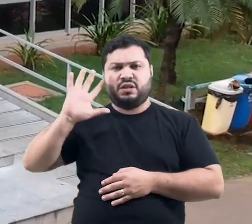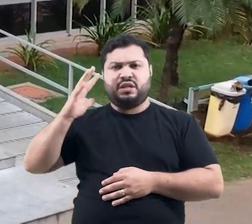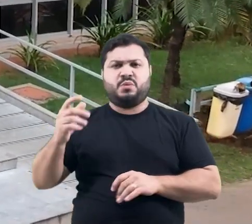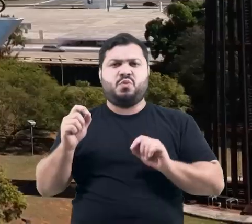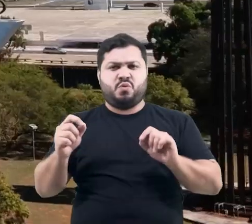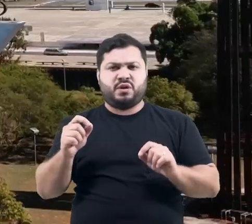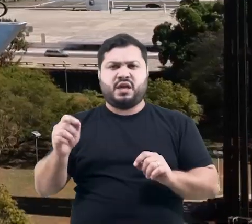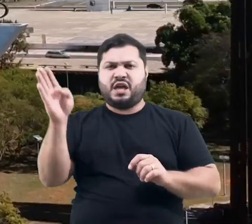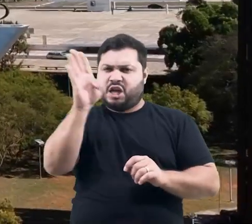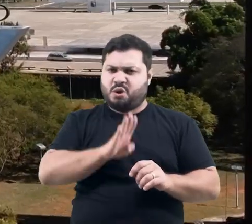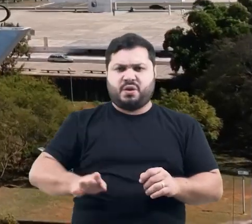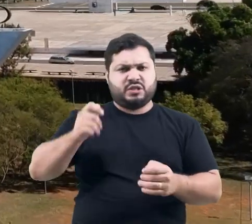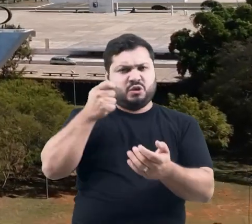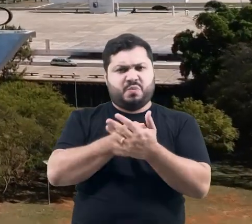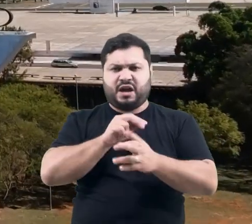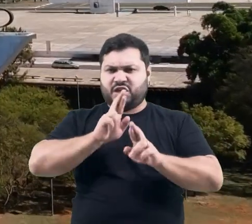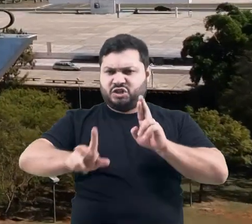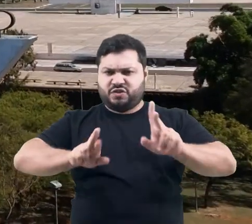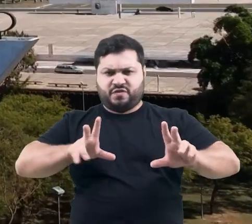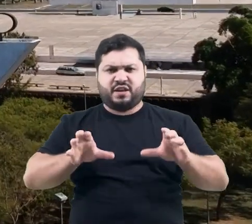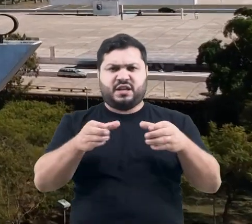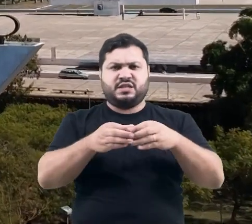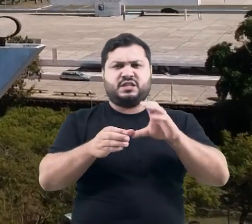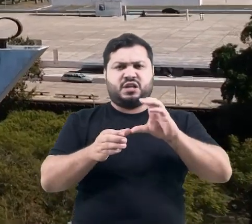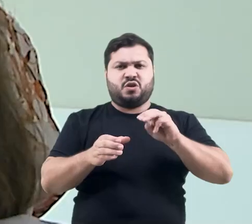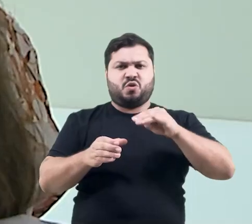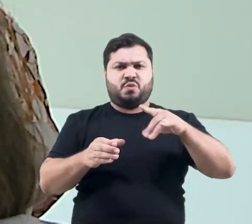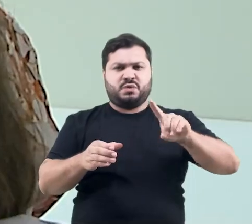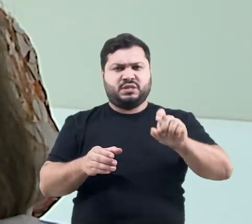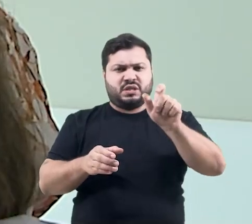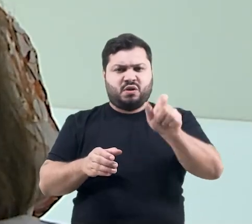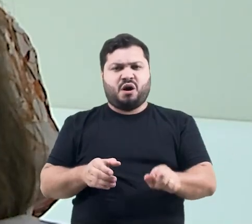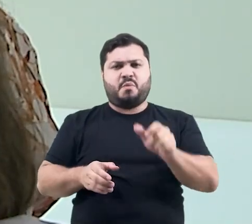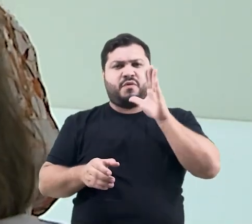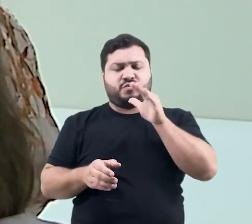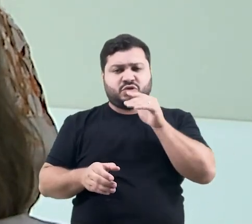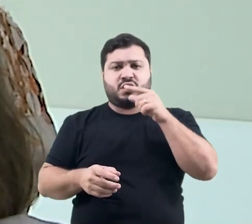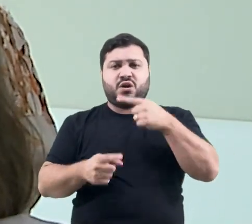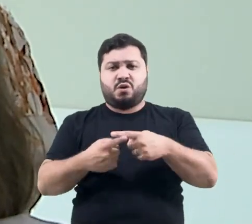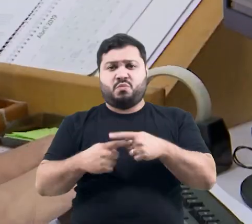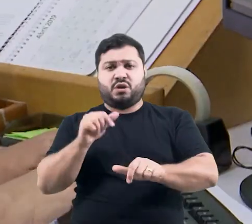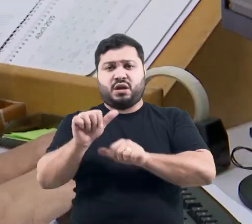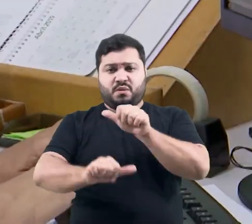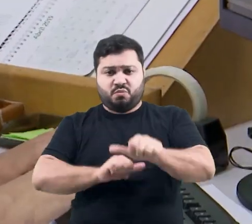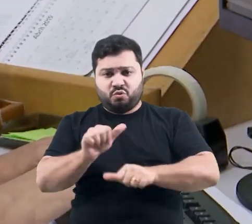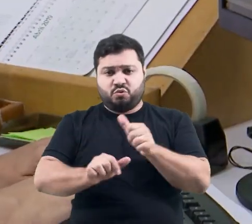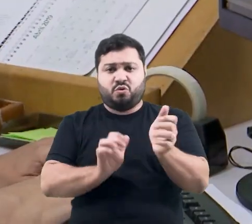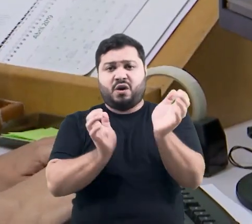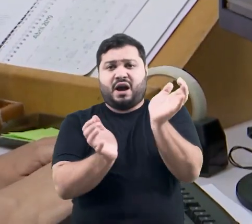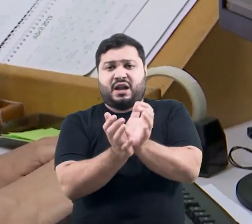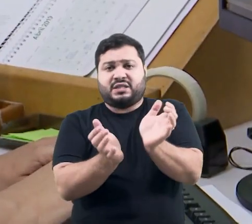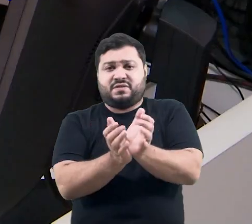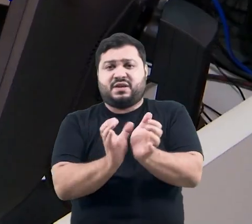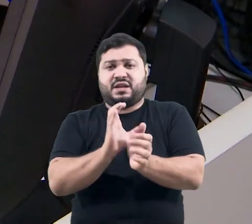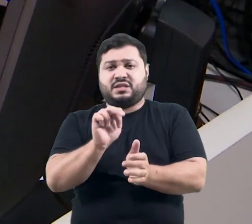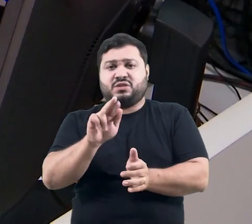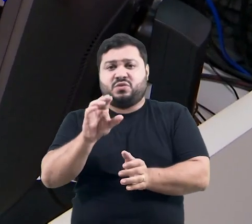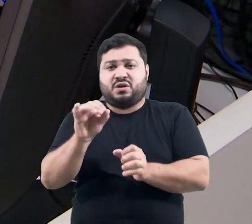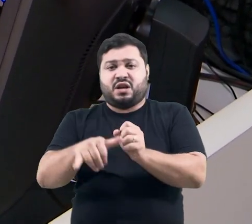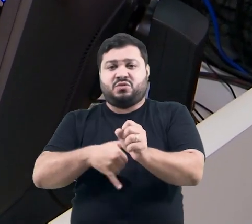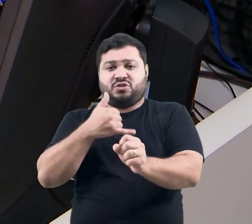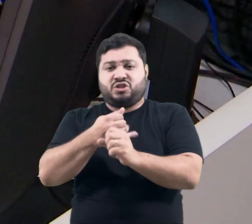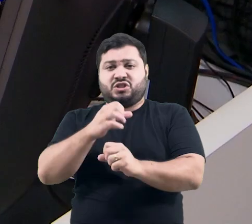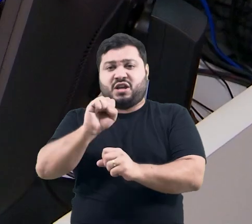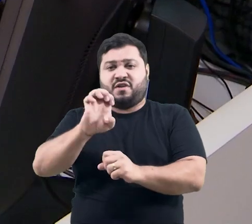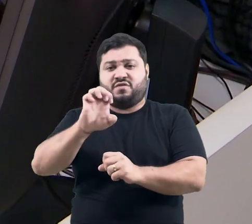Região determinou que a União pague diferenças de função comissionada a uma servidora, tendo em vista a alteração na classificação